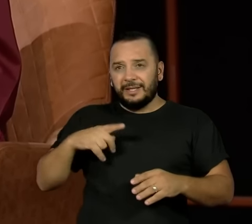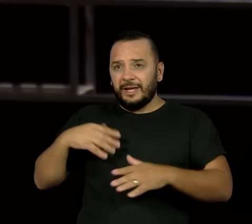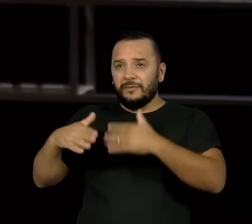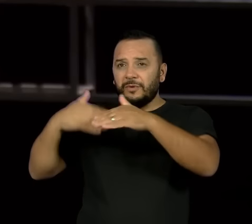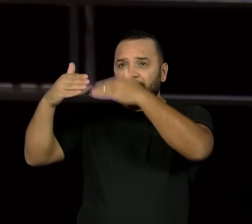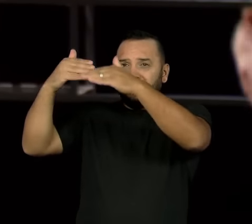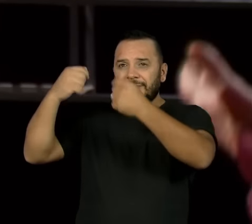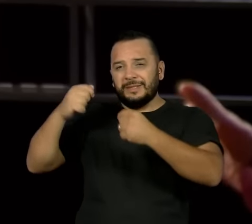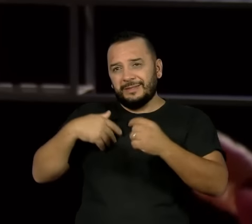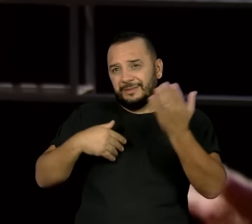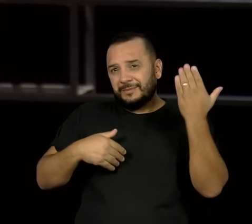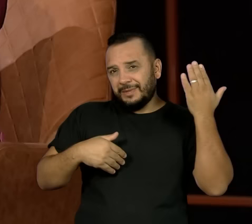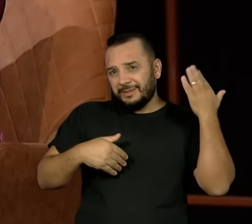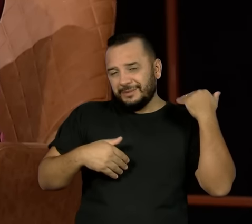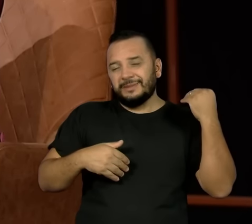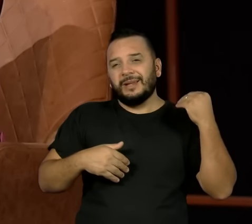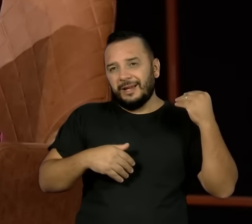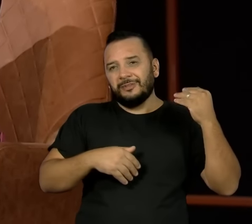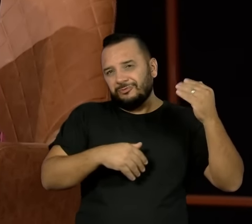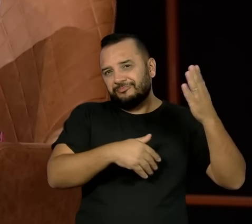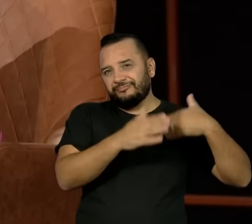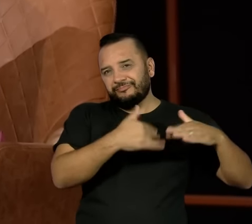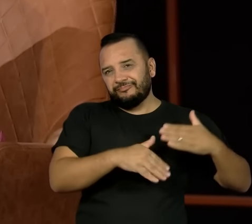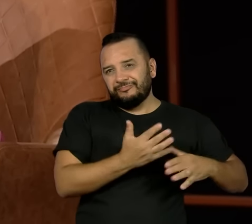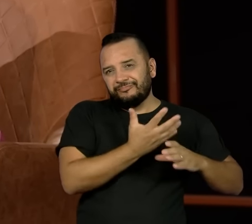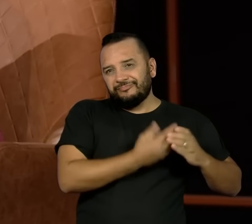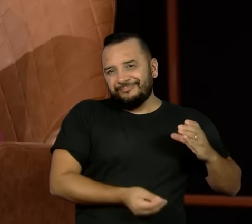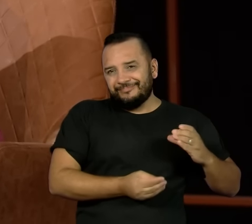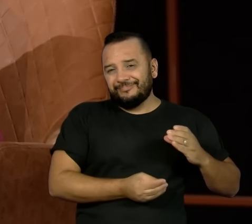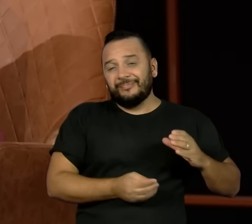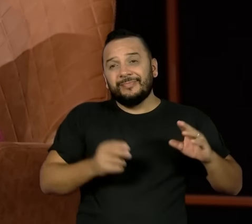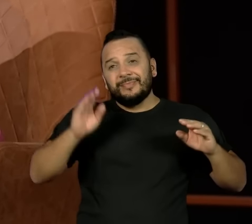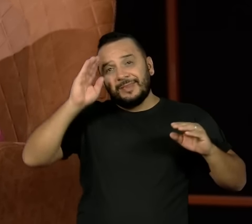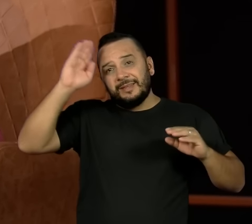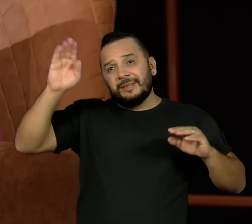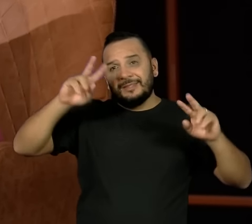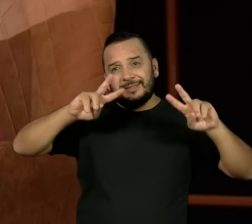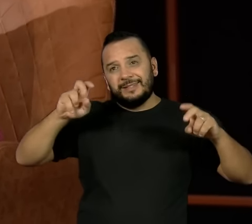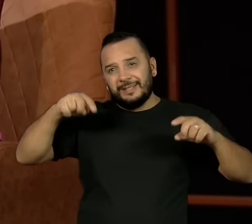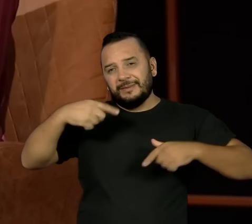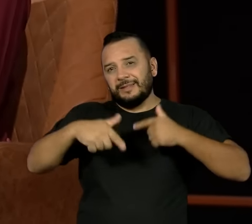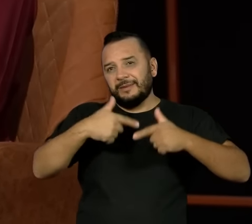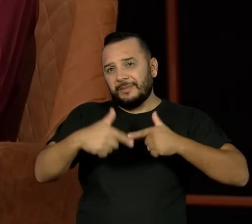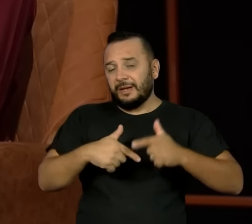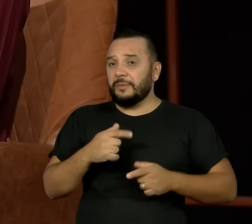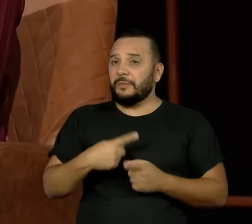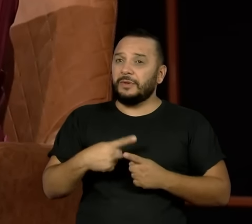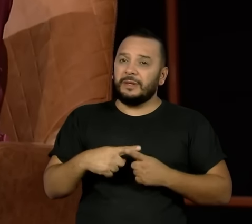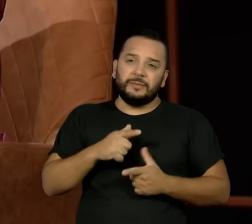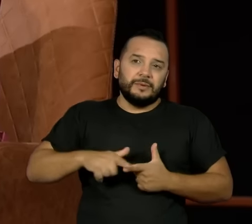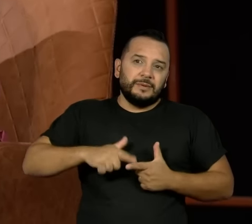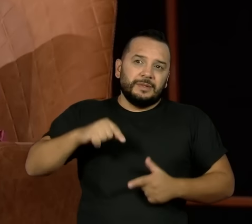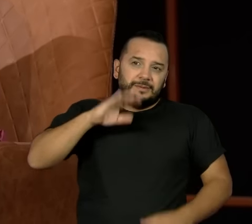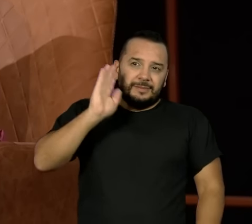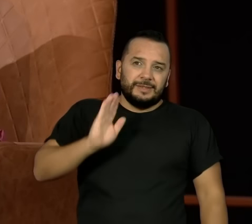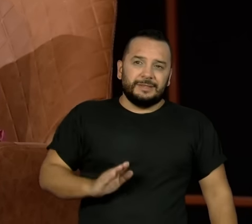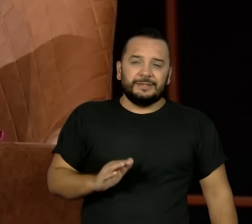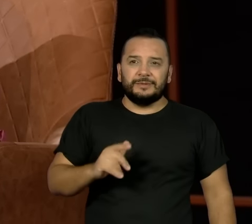do passado, principalmente em relação a emprego. Um dos grandes problemas no Brasil é que dos